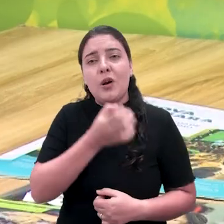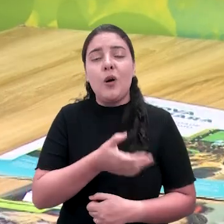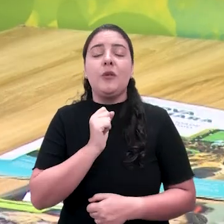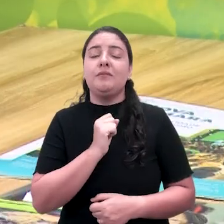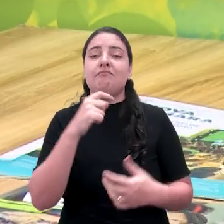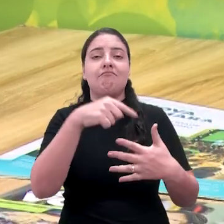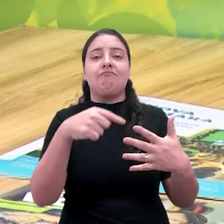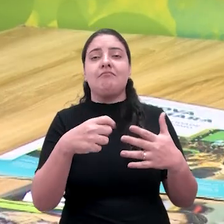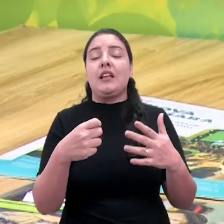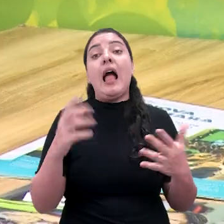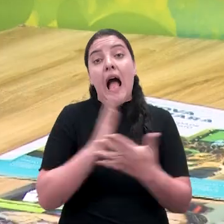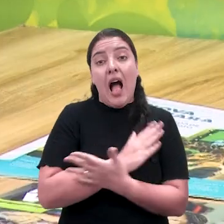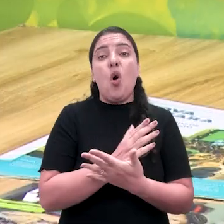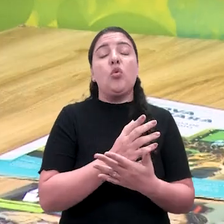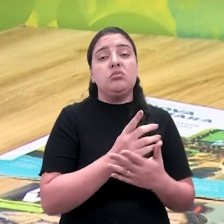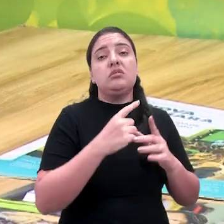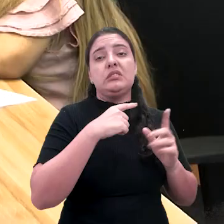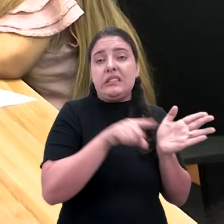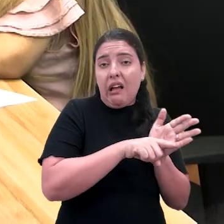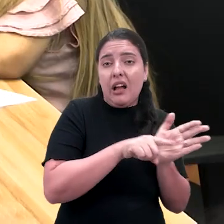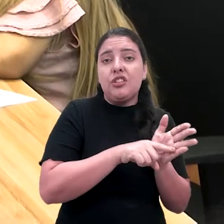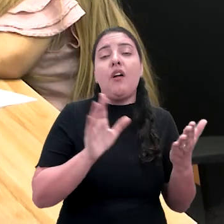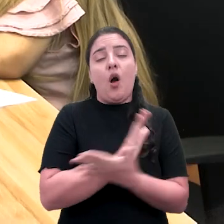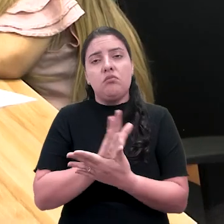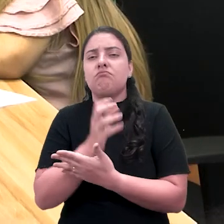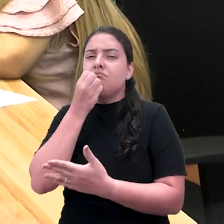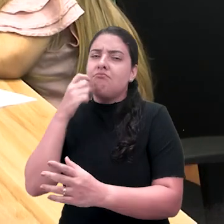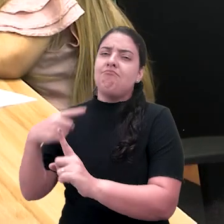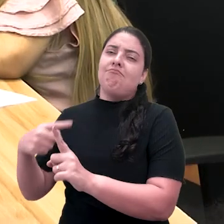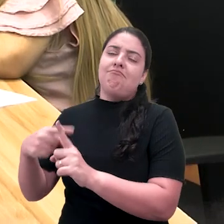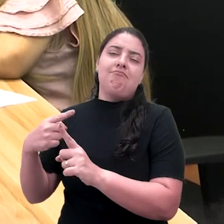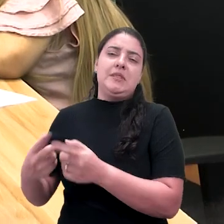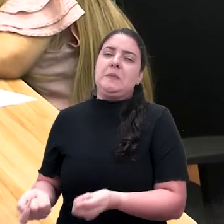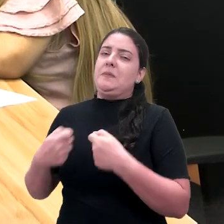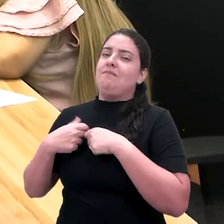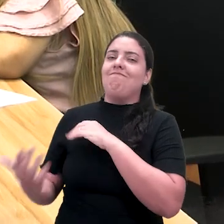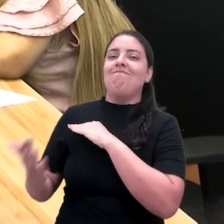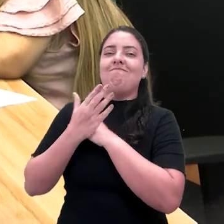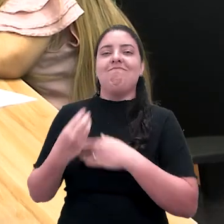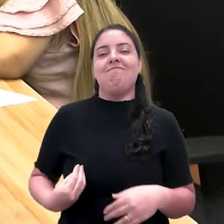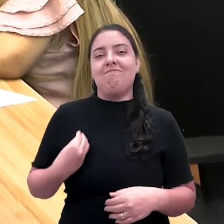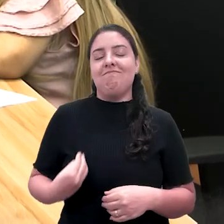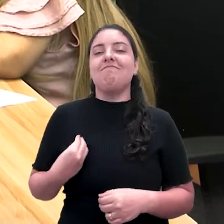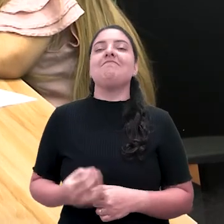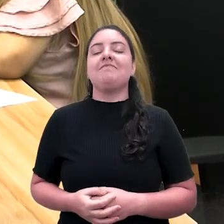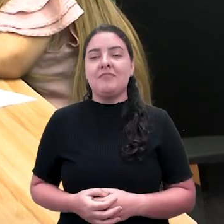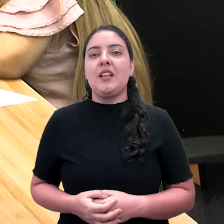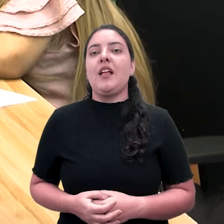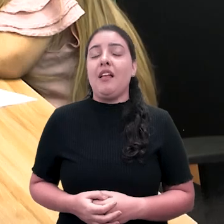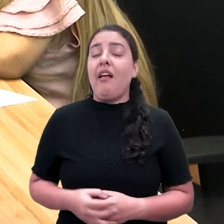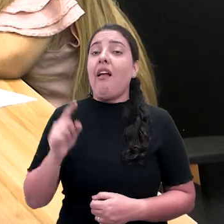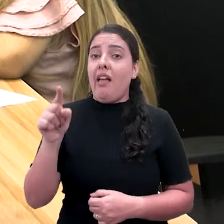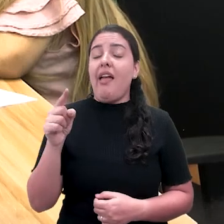que me negligenciaram. Sim. Mas também eu ressalto aqueles profissionais que passaram por mim, que com me esse ajudaram,